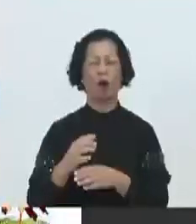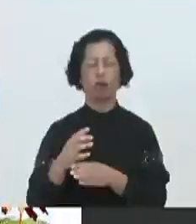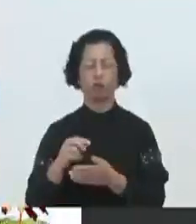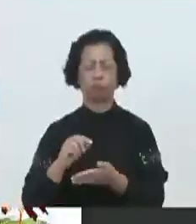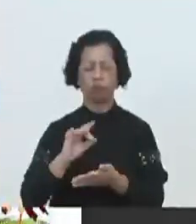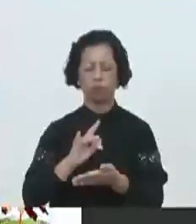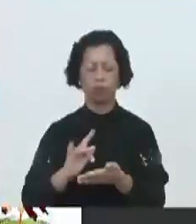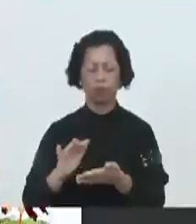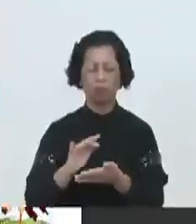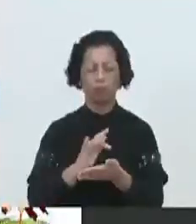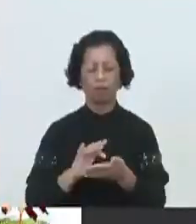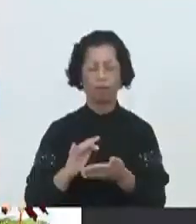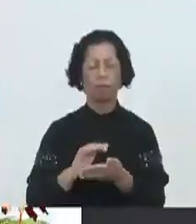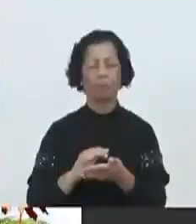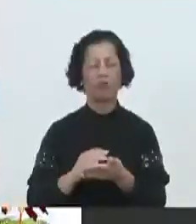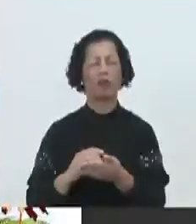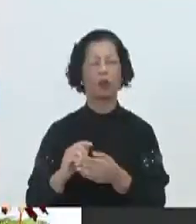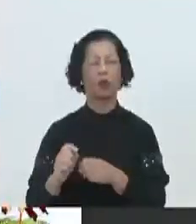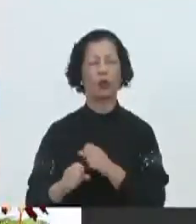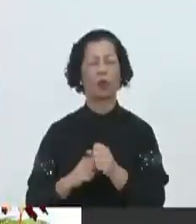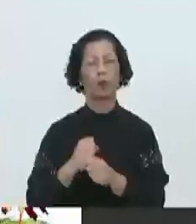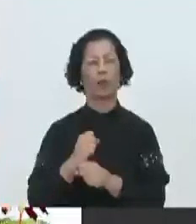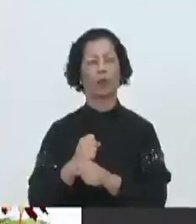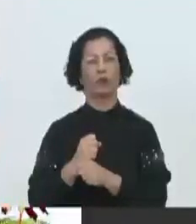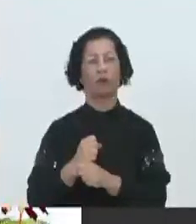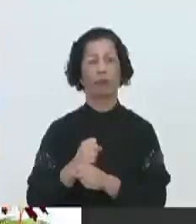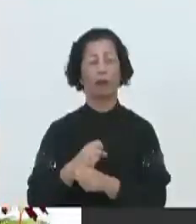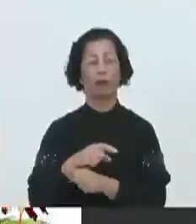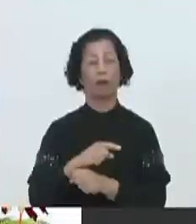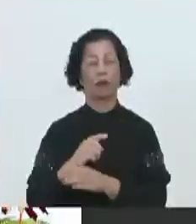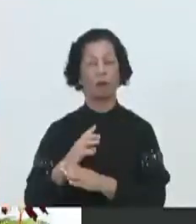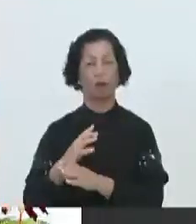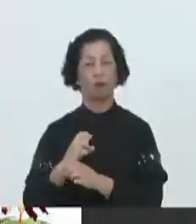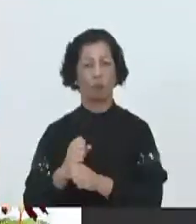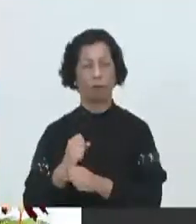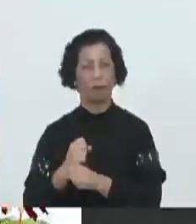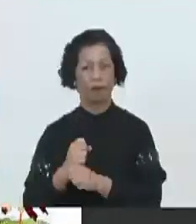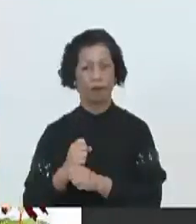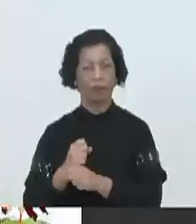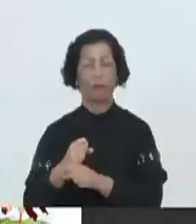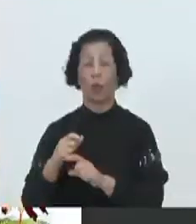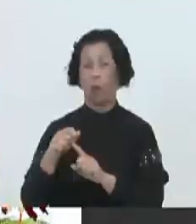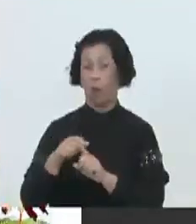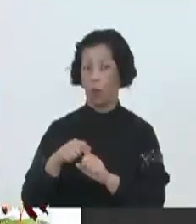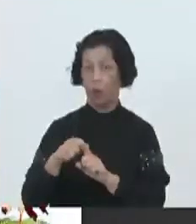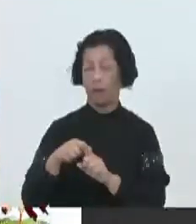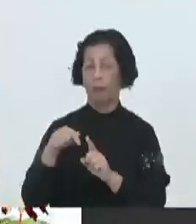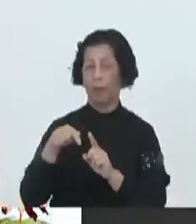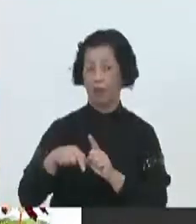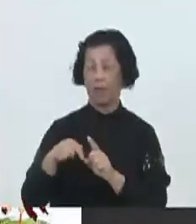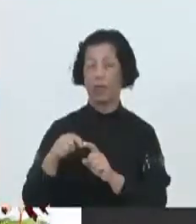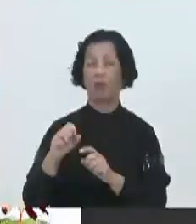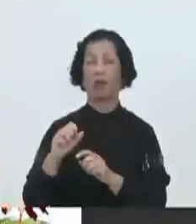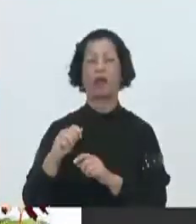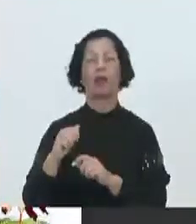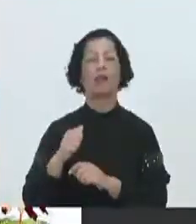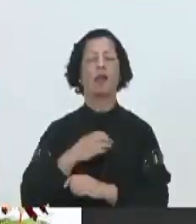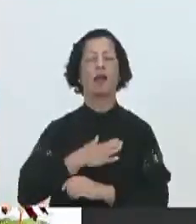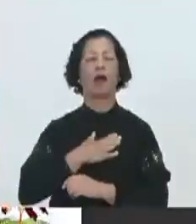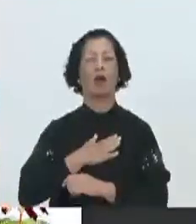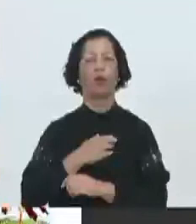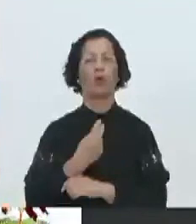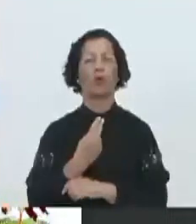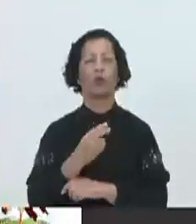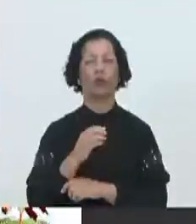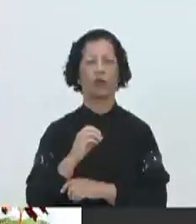anualizado isso significa o quê que ele soma o seu mês de referência que no caso aqui é agosto de 2023 e os 11